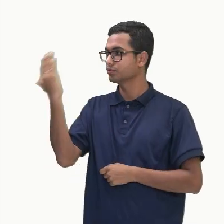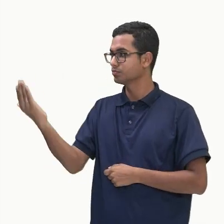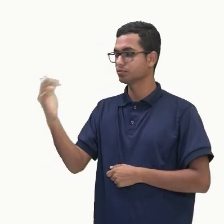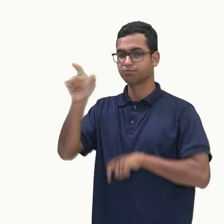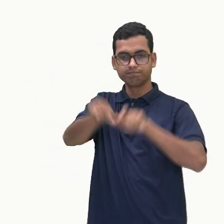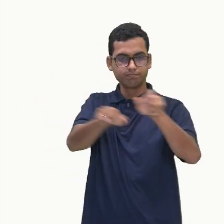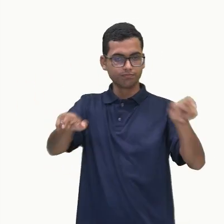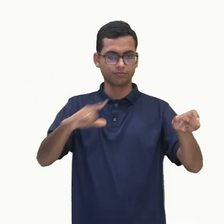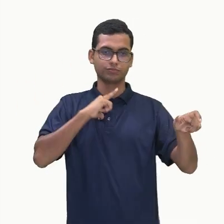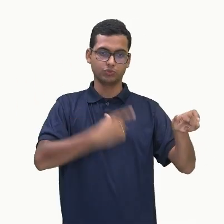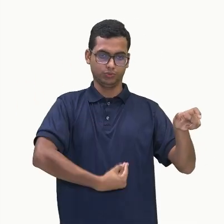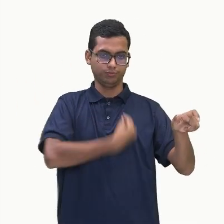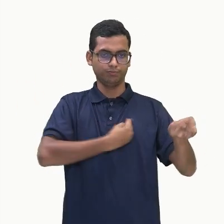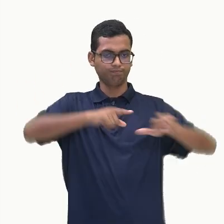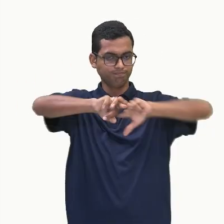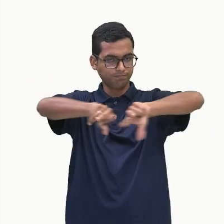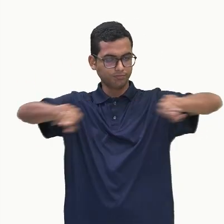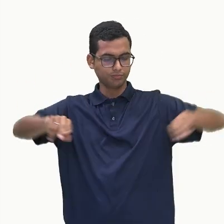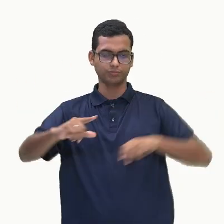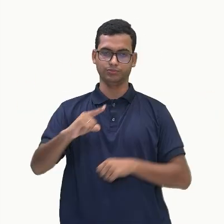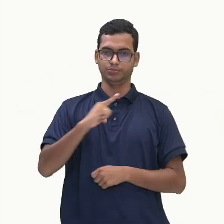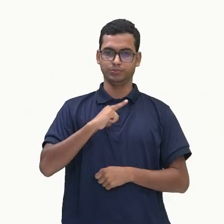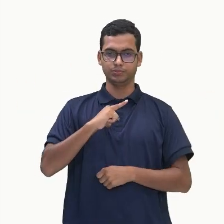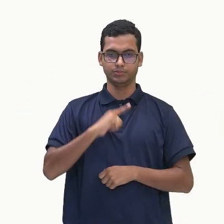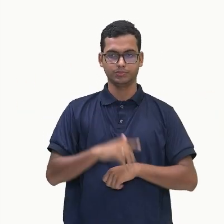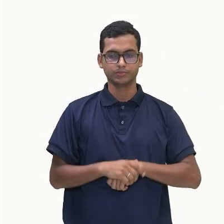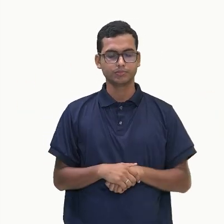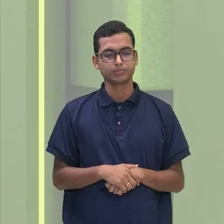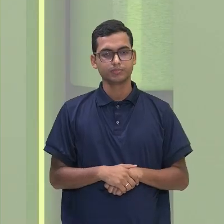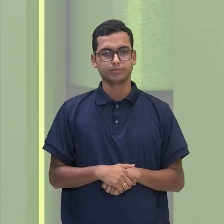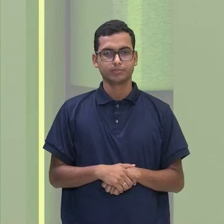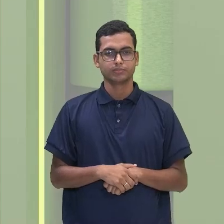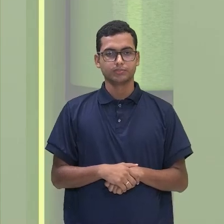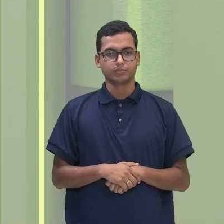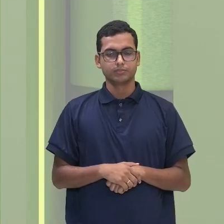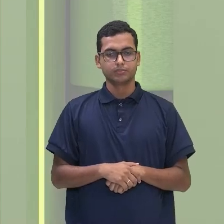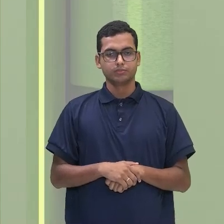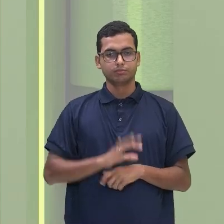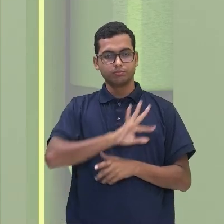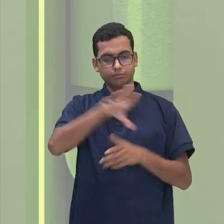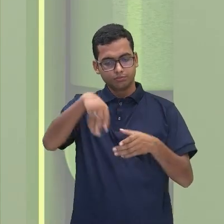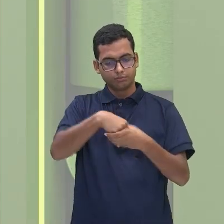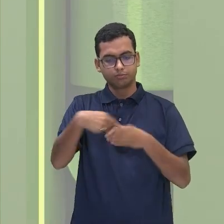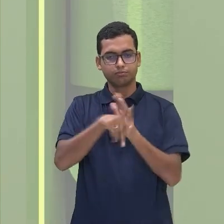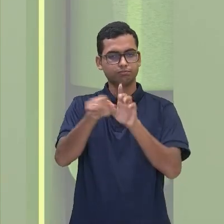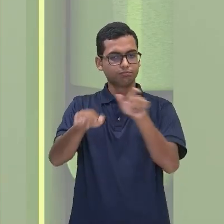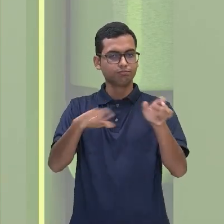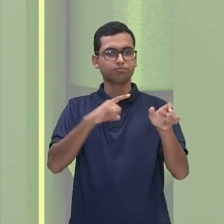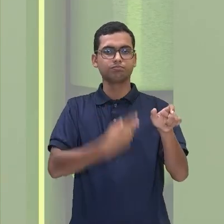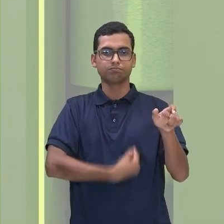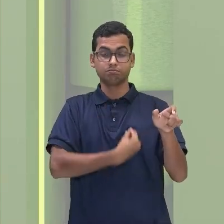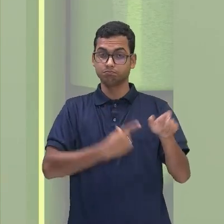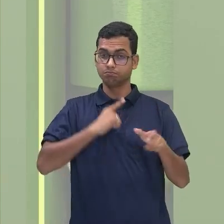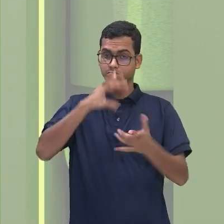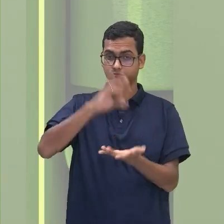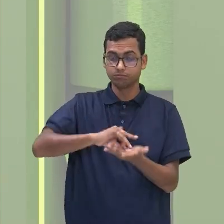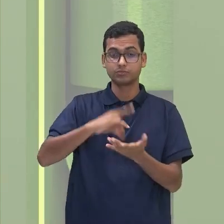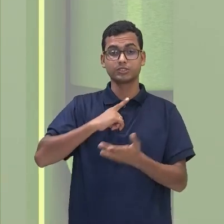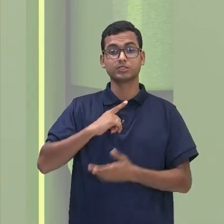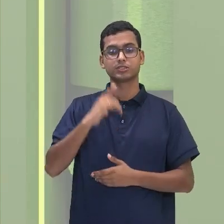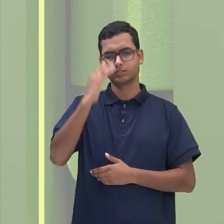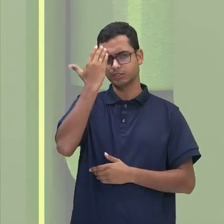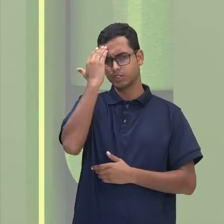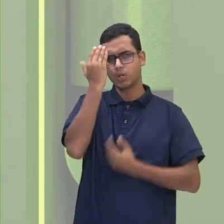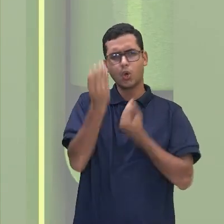que compõem os seres vivos e nós precisamos compreender essas características para